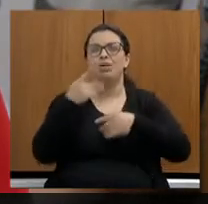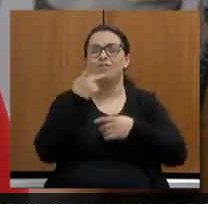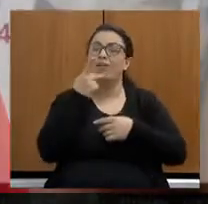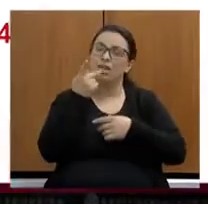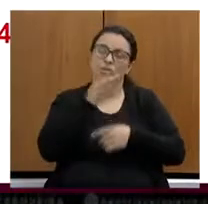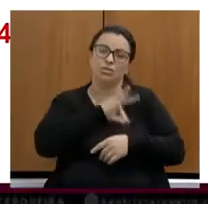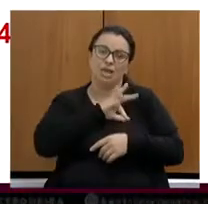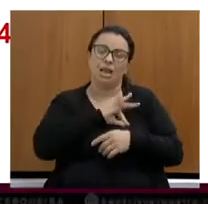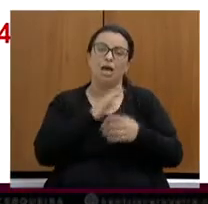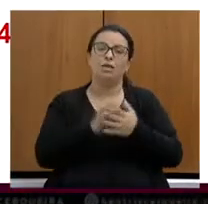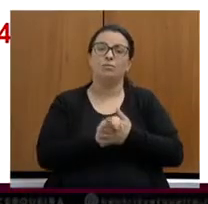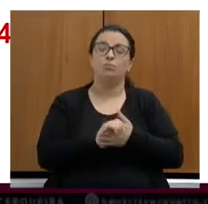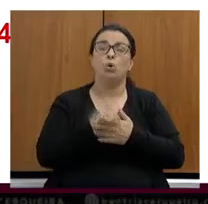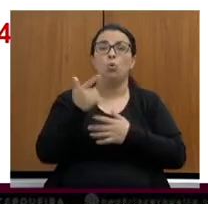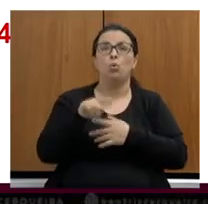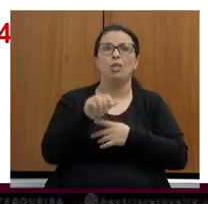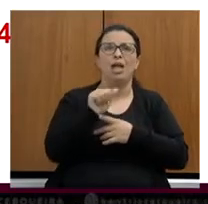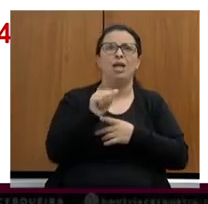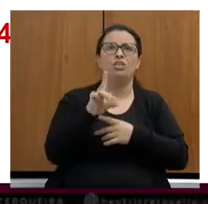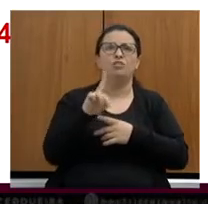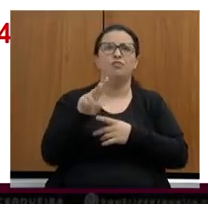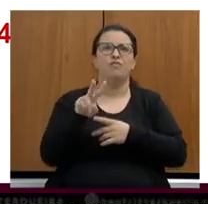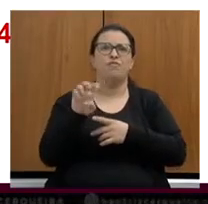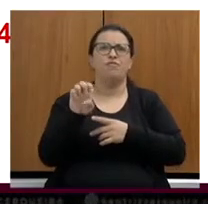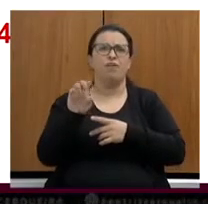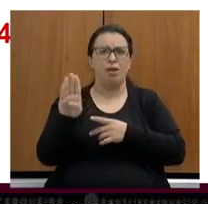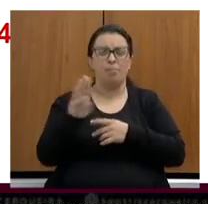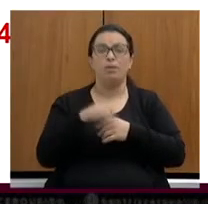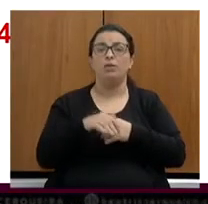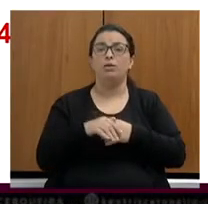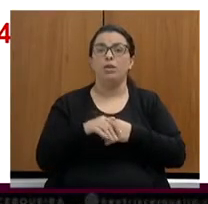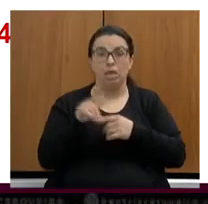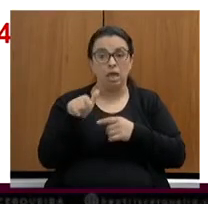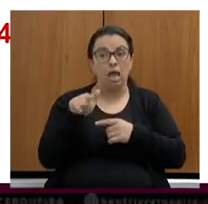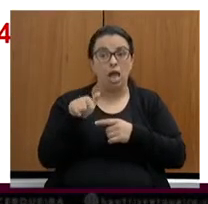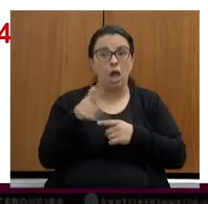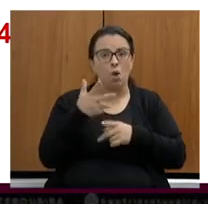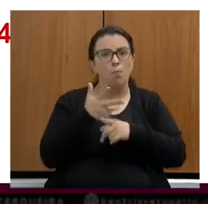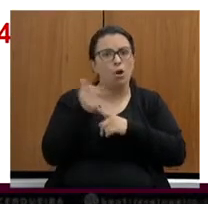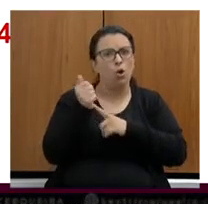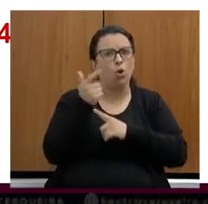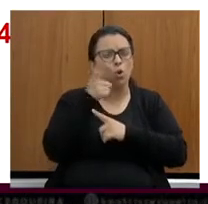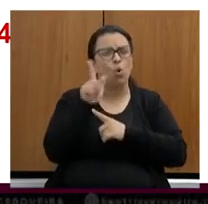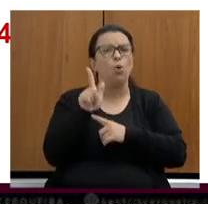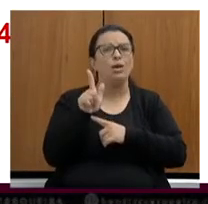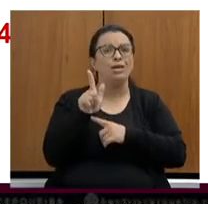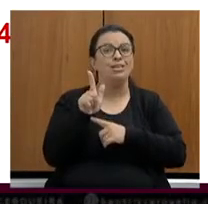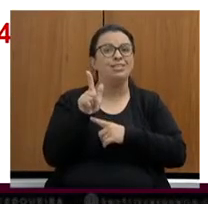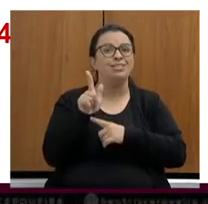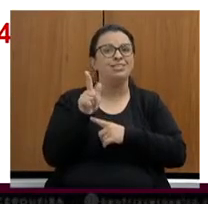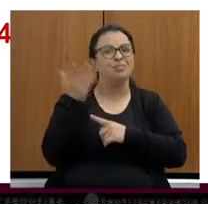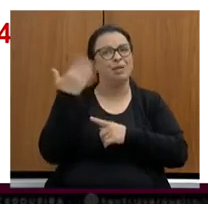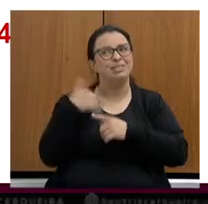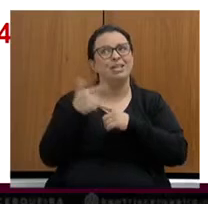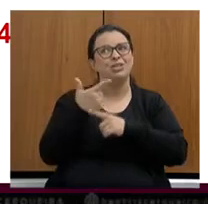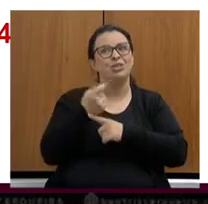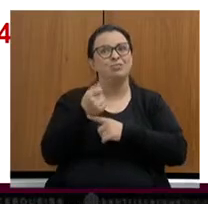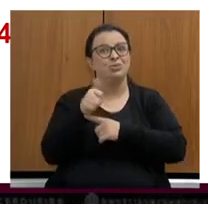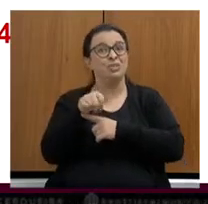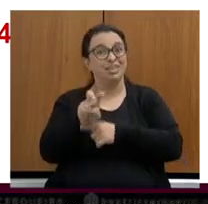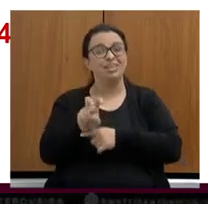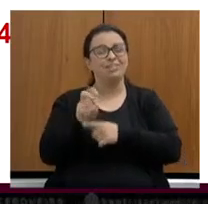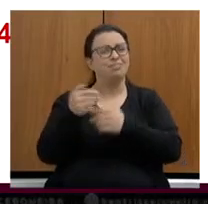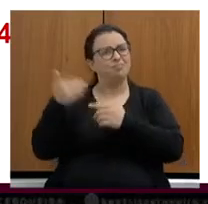salário né o advérbio é que foi conquistado em 2015